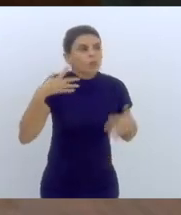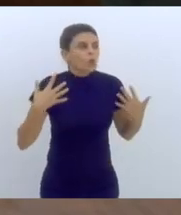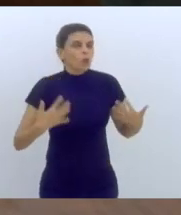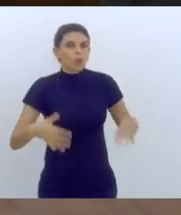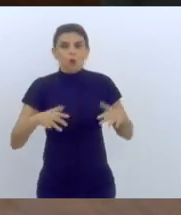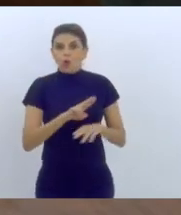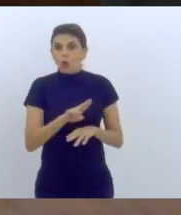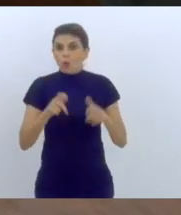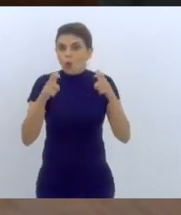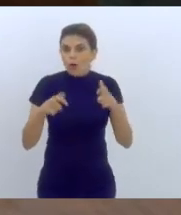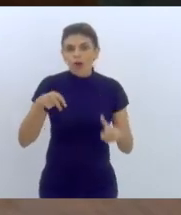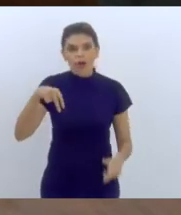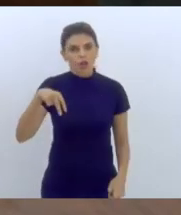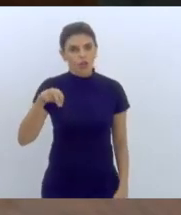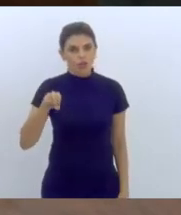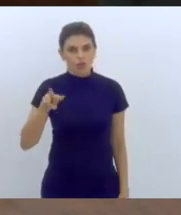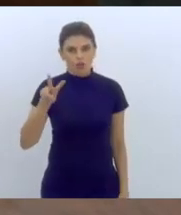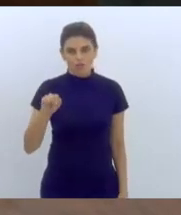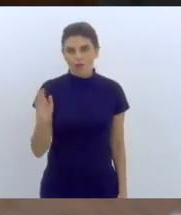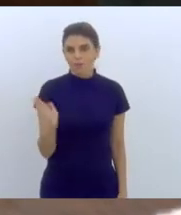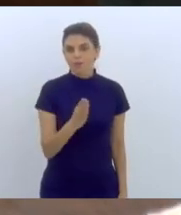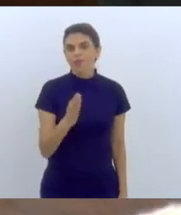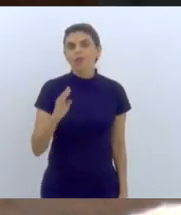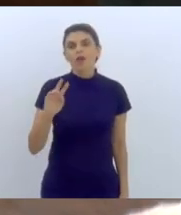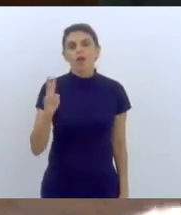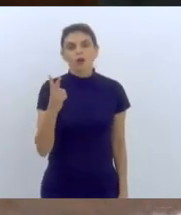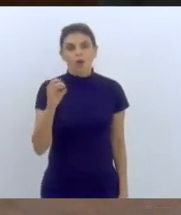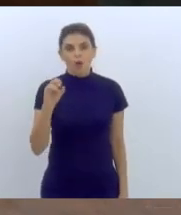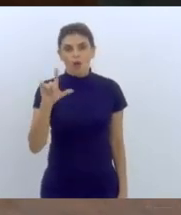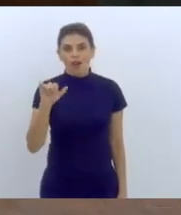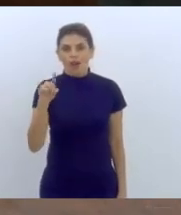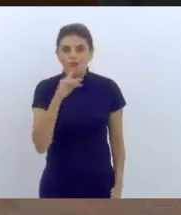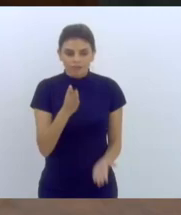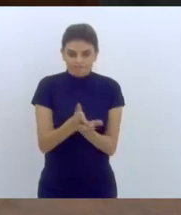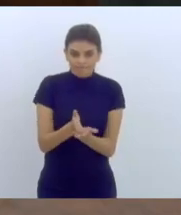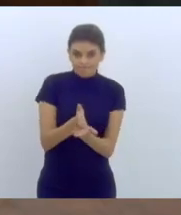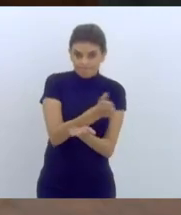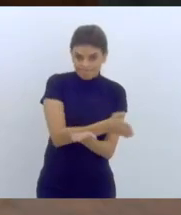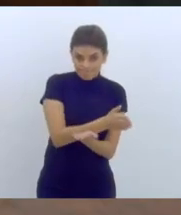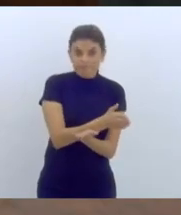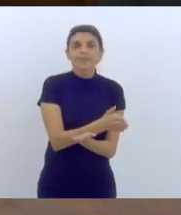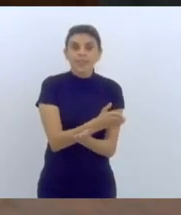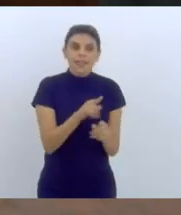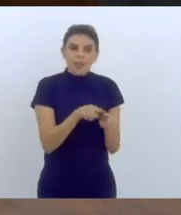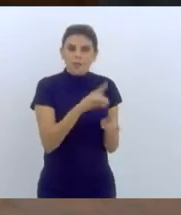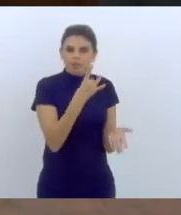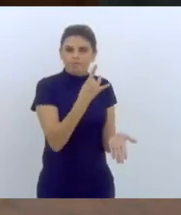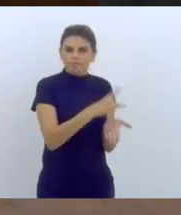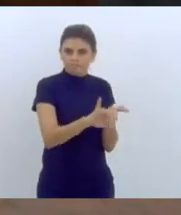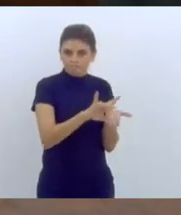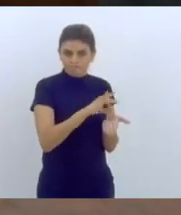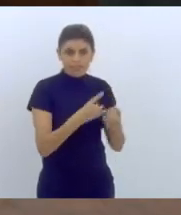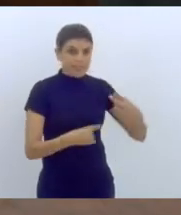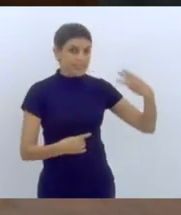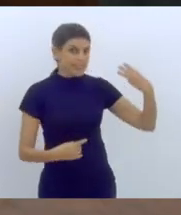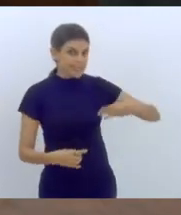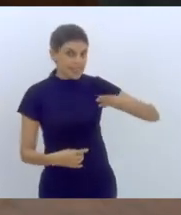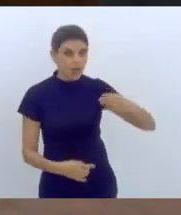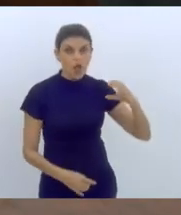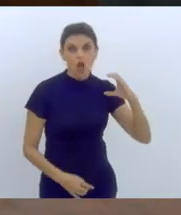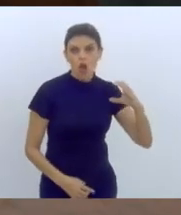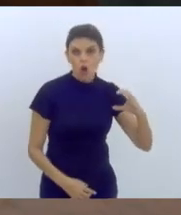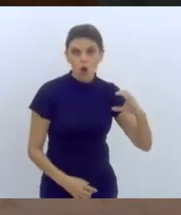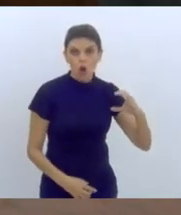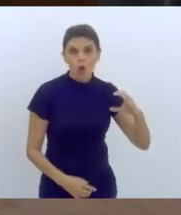Nova Holanda, que faz divisa com uma outra comunidade de uma facção rival, do terceiro comando, e eles